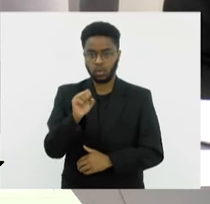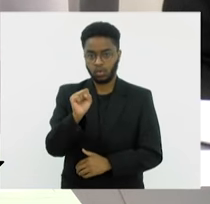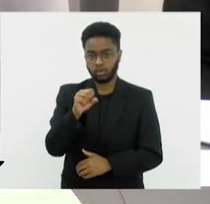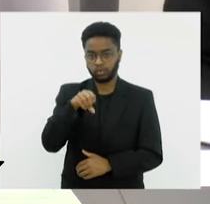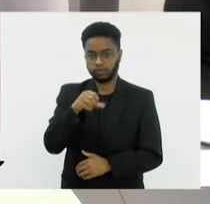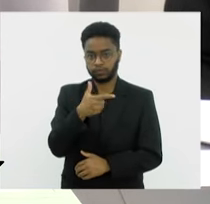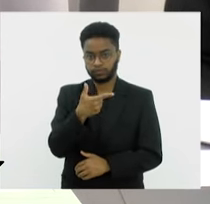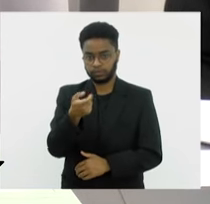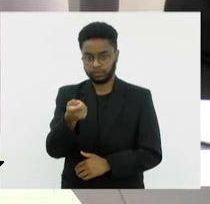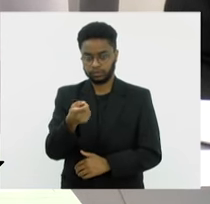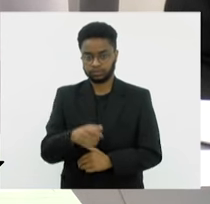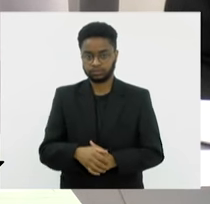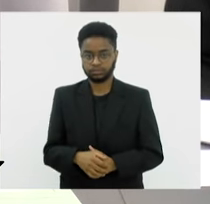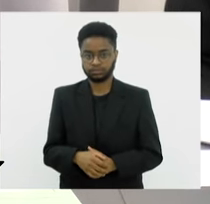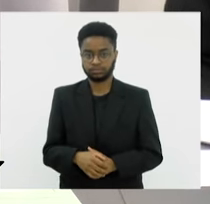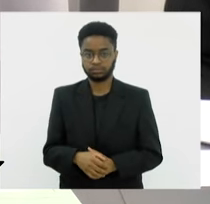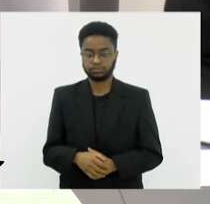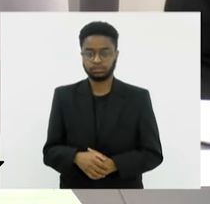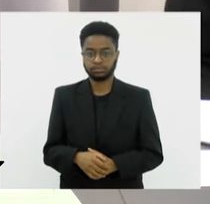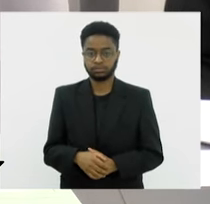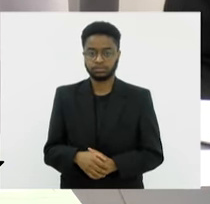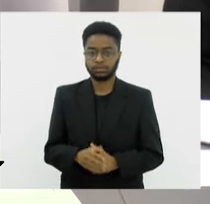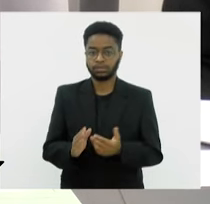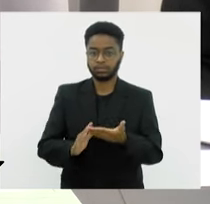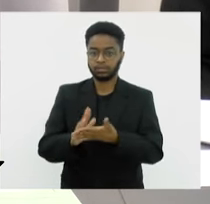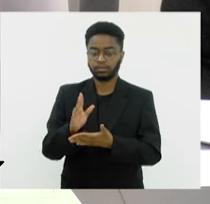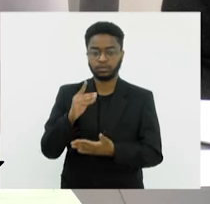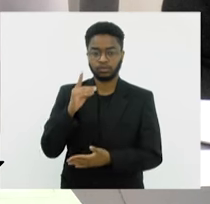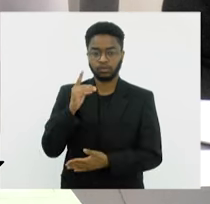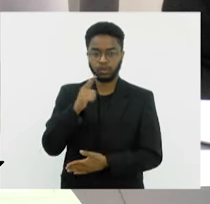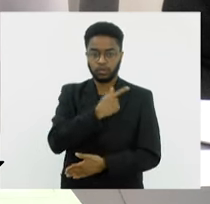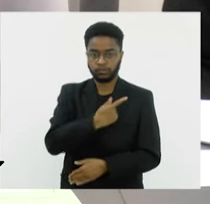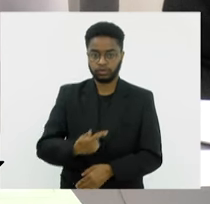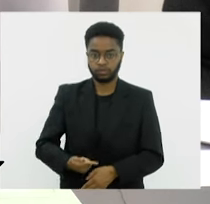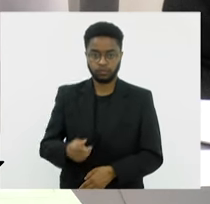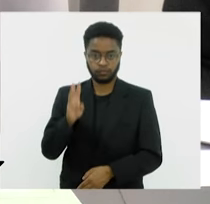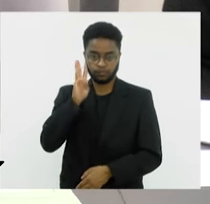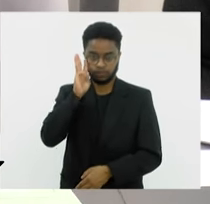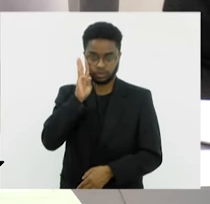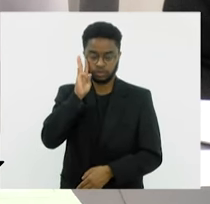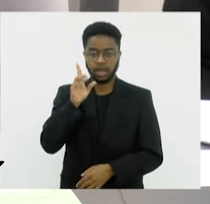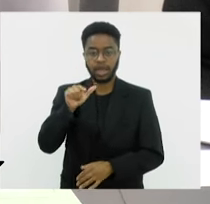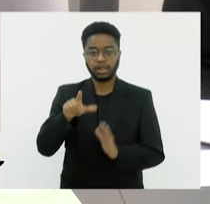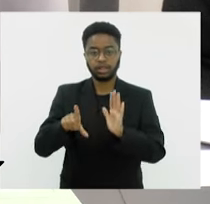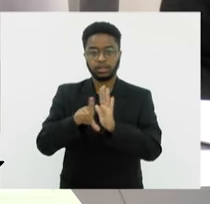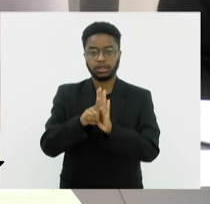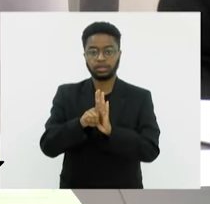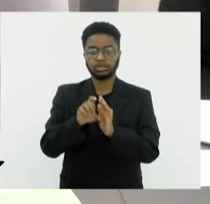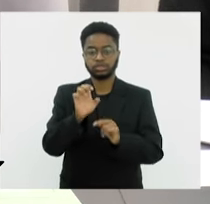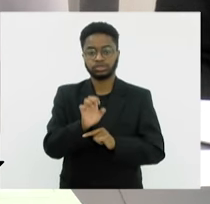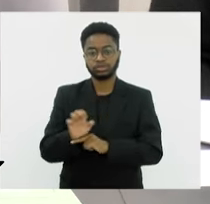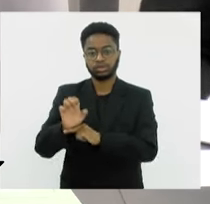8.920, sancionada pelo governador Wilson Witzel, ela, lei estadual, ela